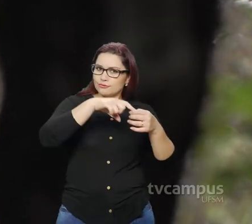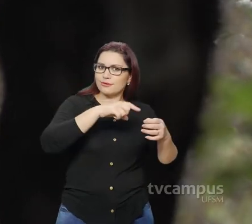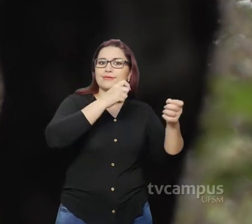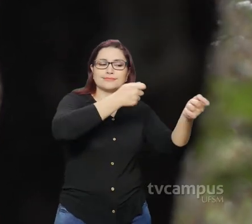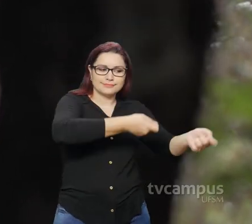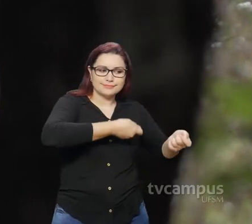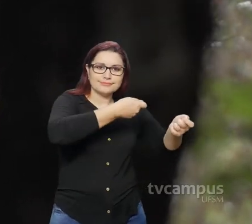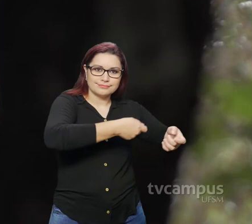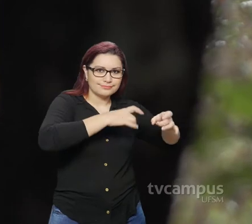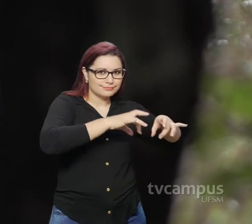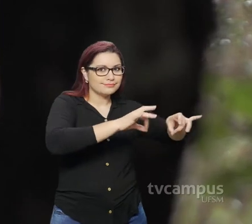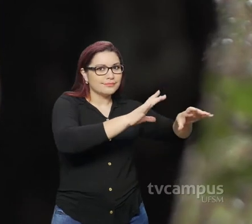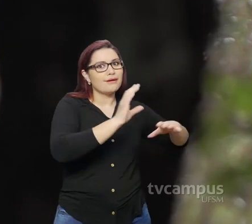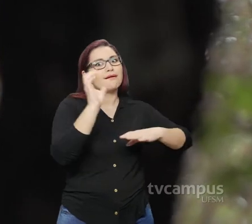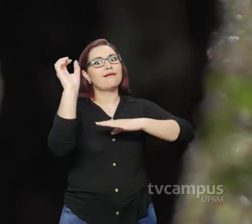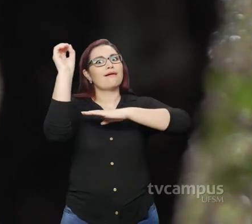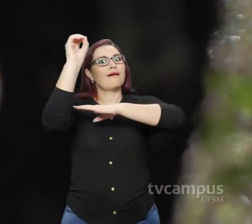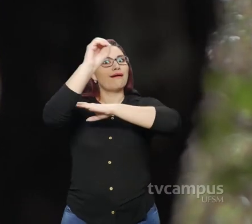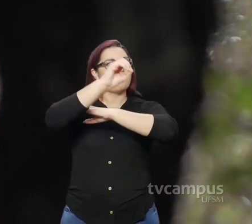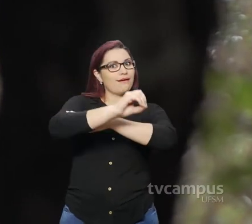tem que levantar cedo de manhã.